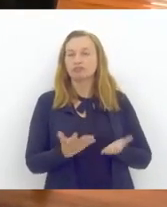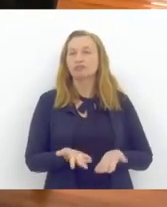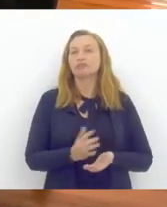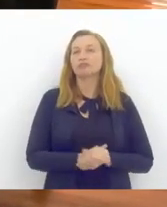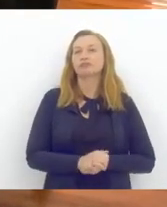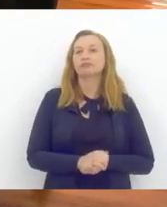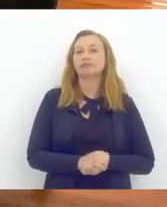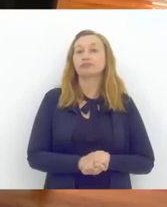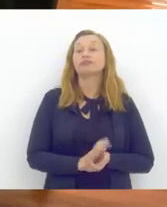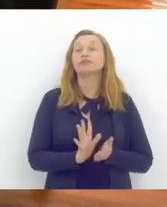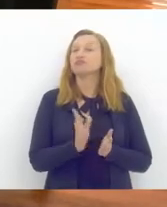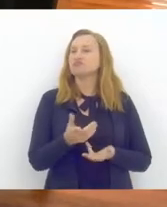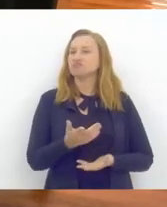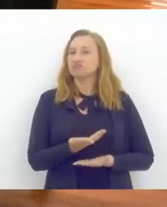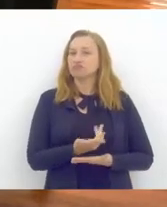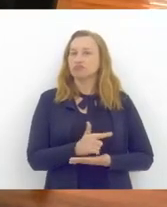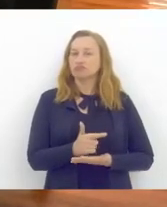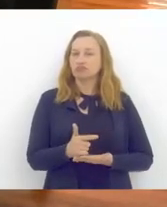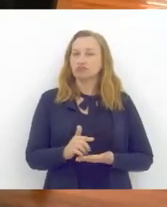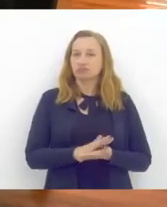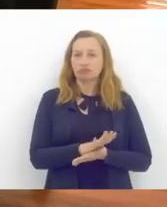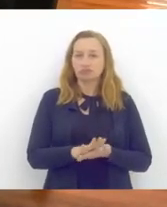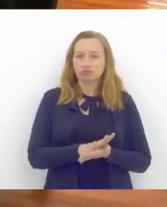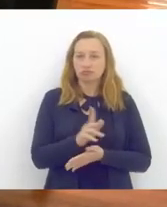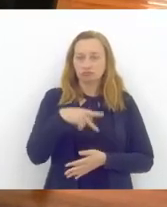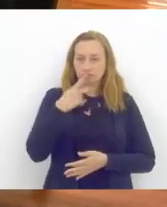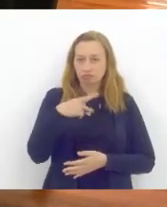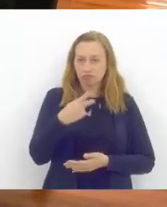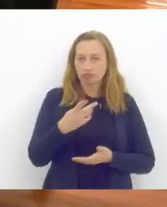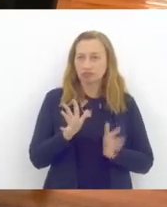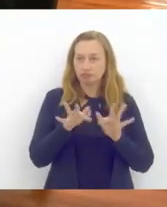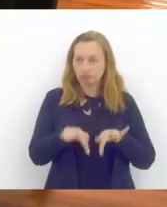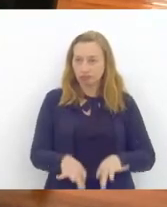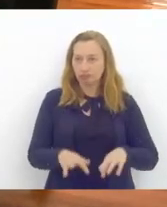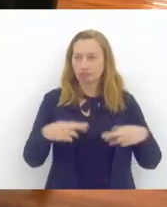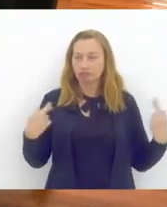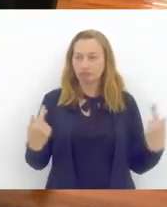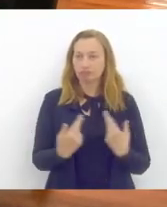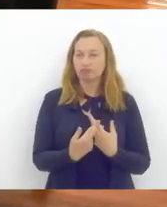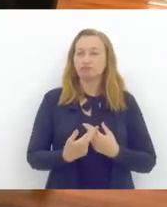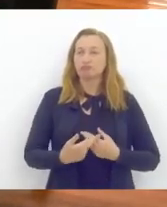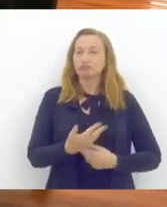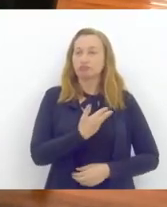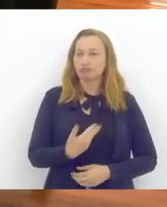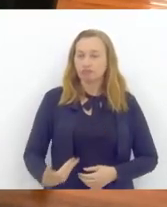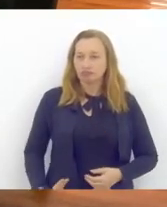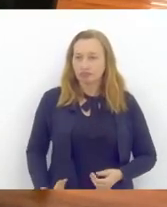Então, não havendo mais nada a tratar, está encerrada a nossa audiência pública.